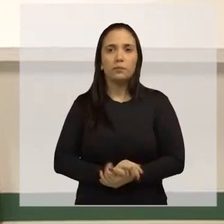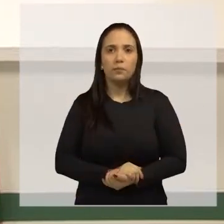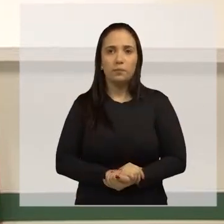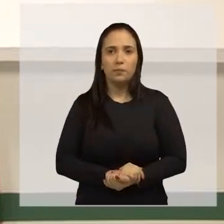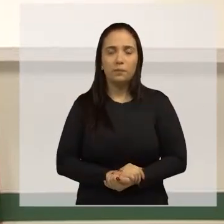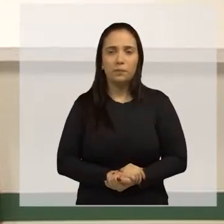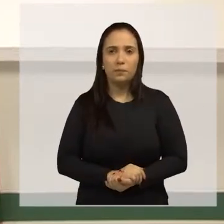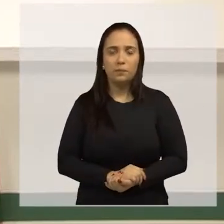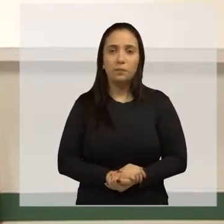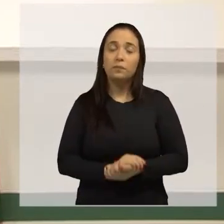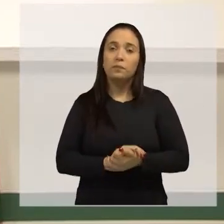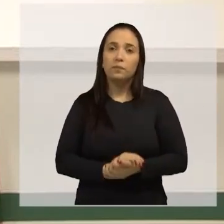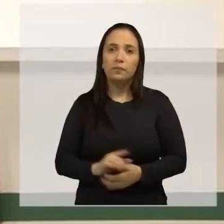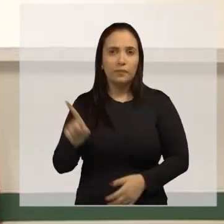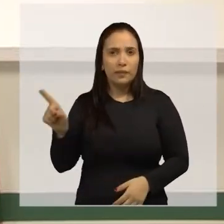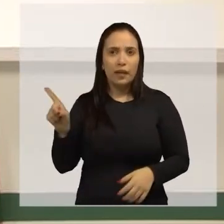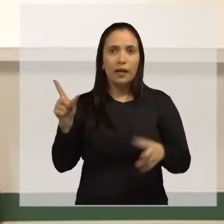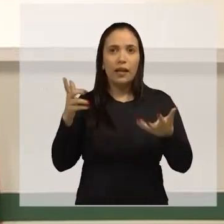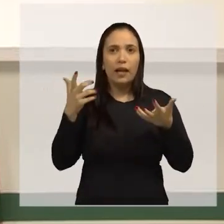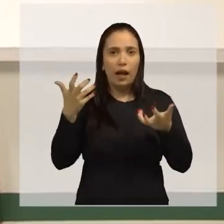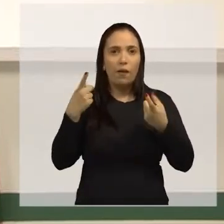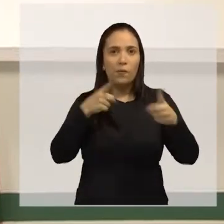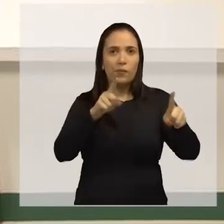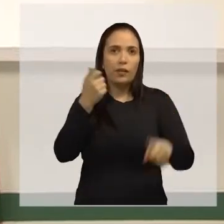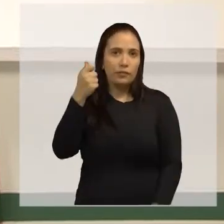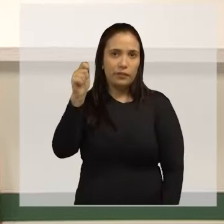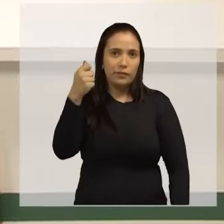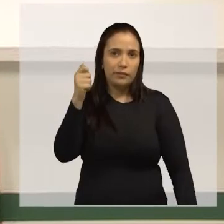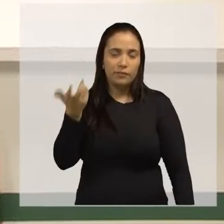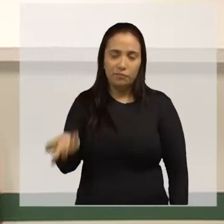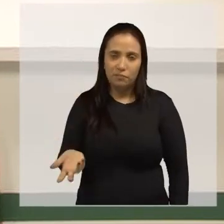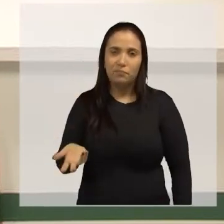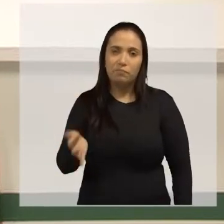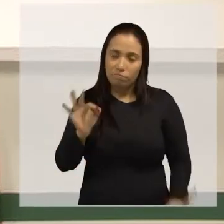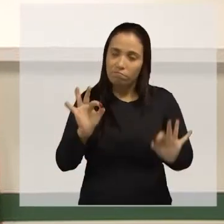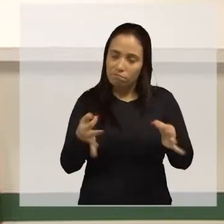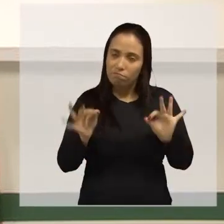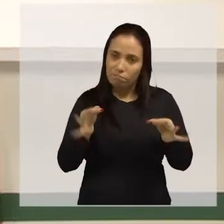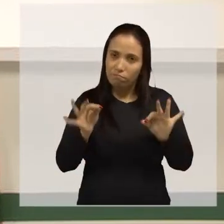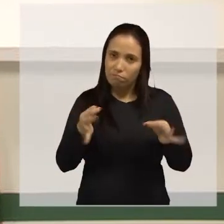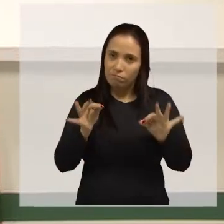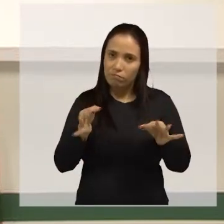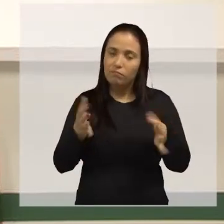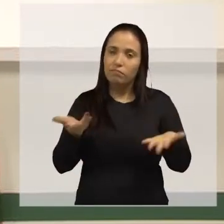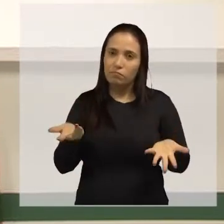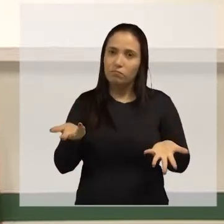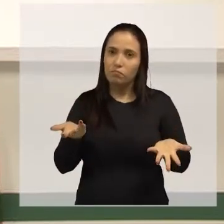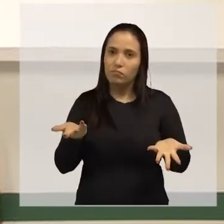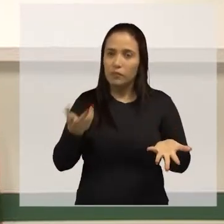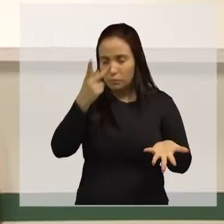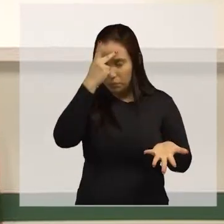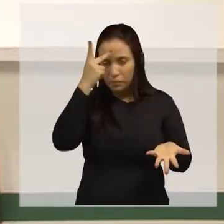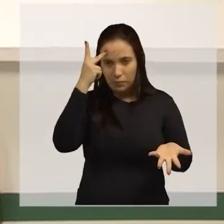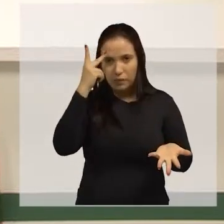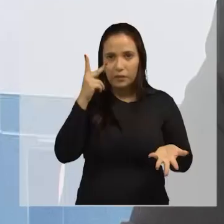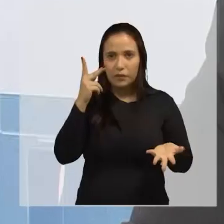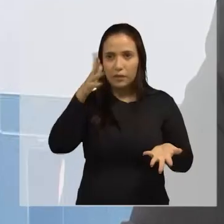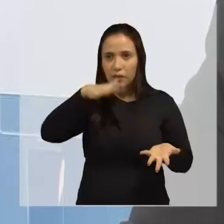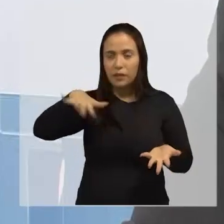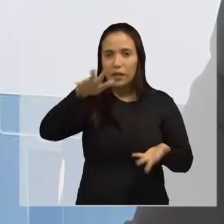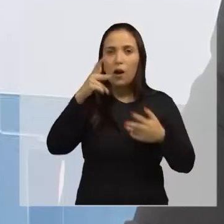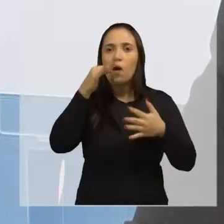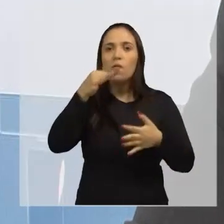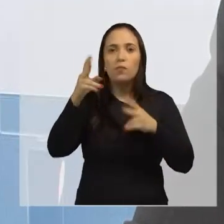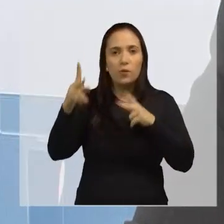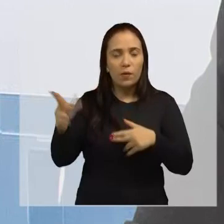O cara não torce pelo Brasil, mas torce contra a Argentina, é assim mesmo. O eleitor brasileiro, o cidadão brasileiro é muito parecido com ele aqui.